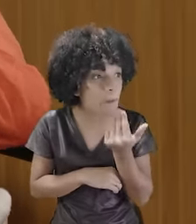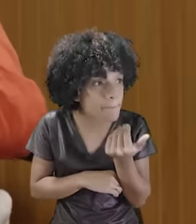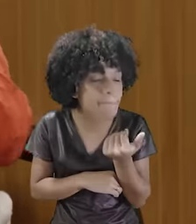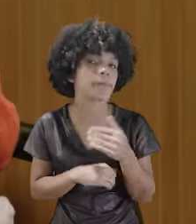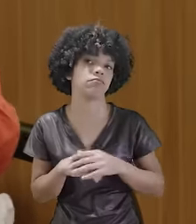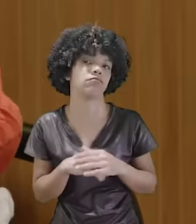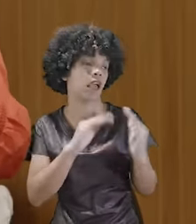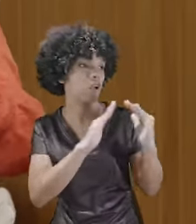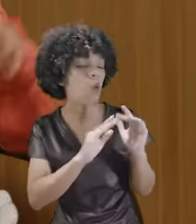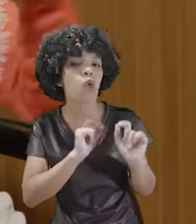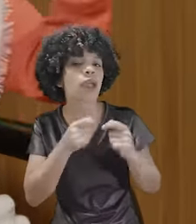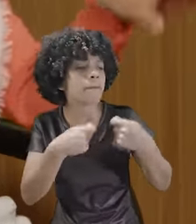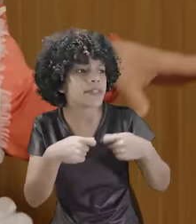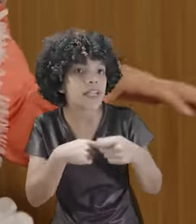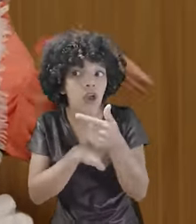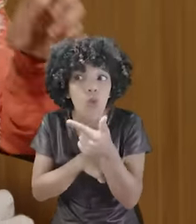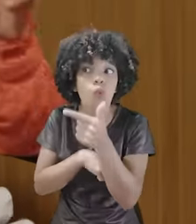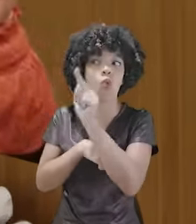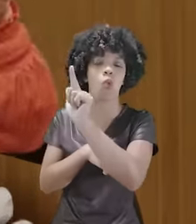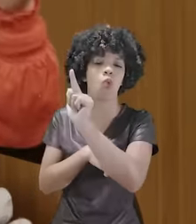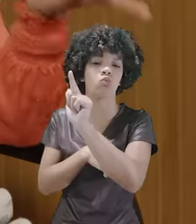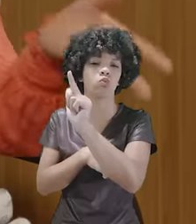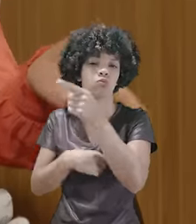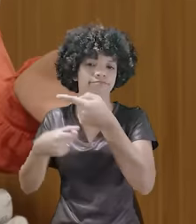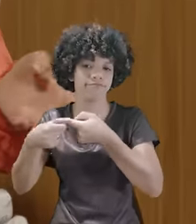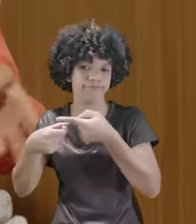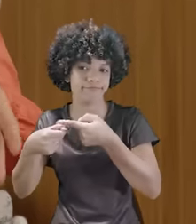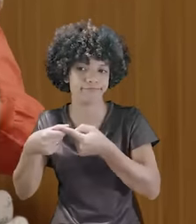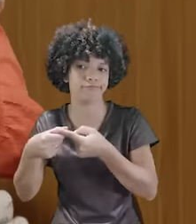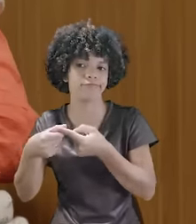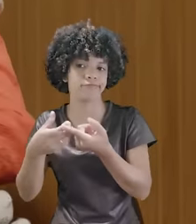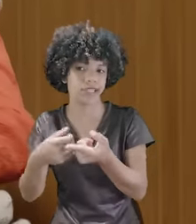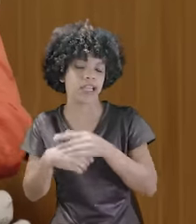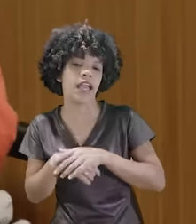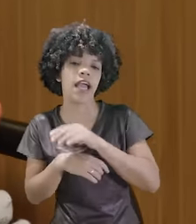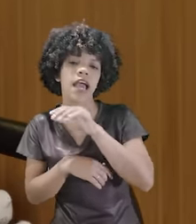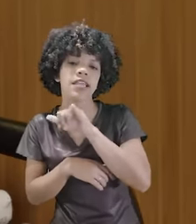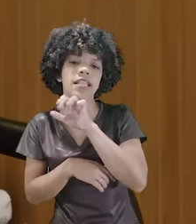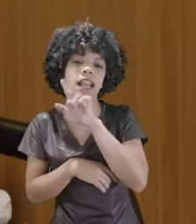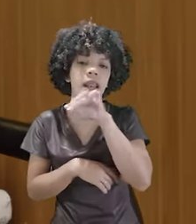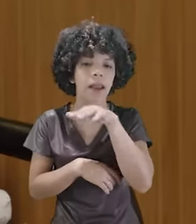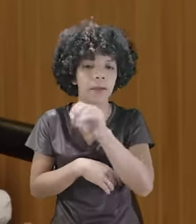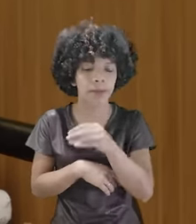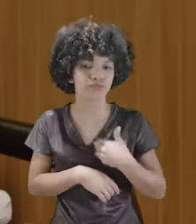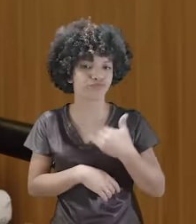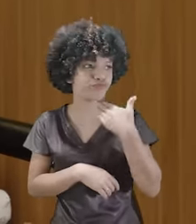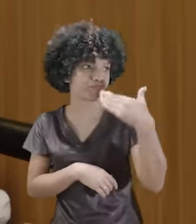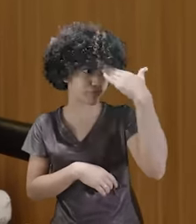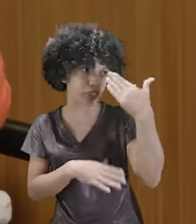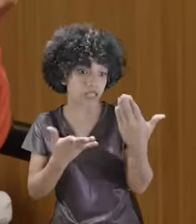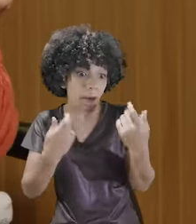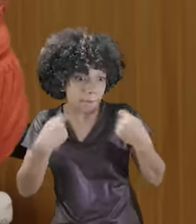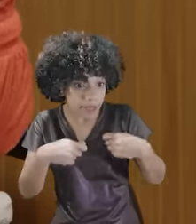alimentos o que a gente precisa lá no outro bairro do tipo de estado islâmico onde ele dentro então ele precisa